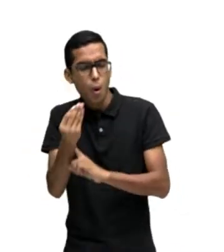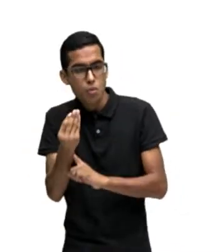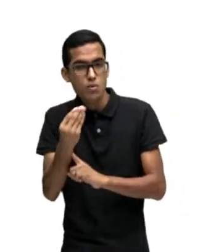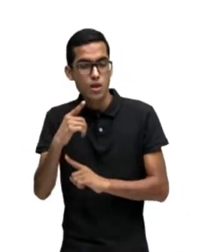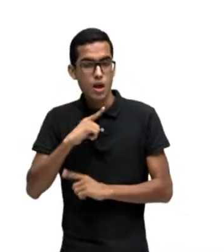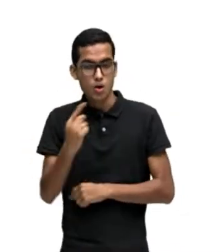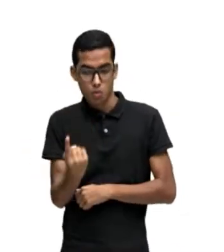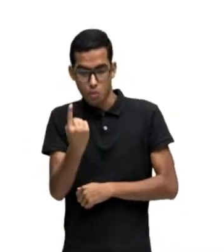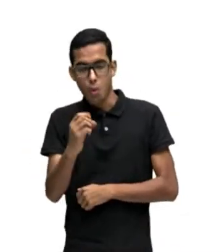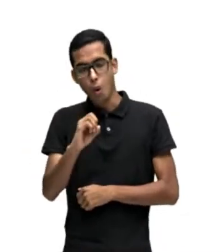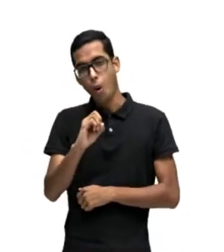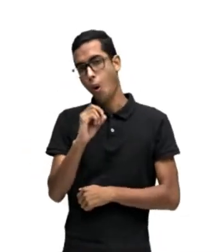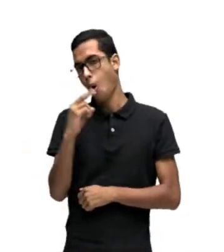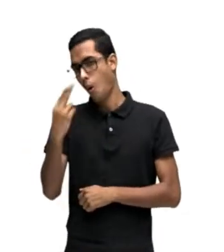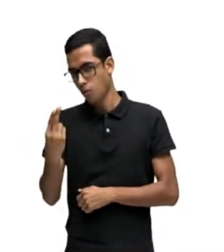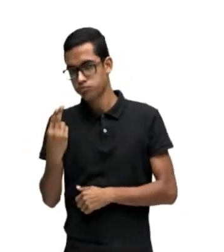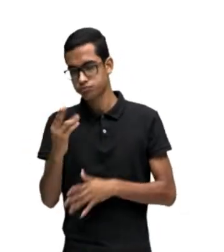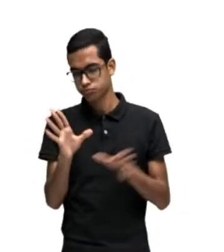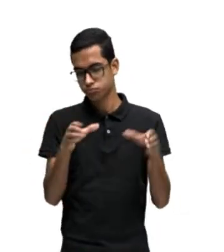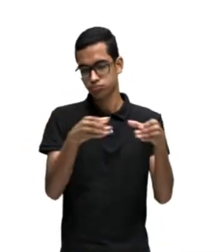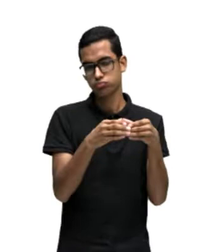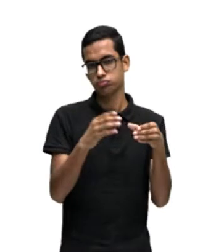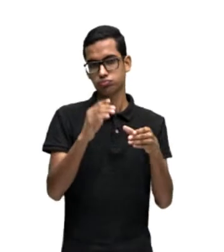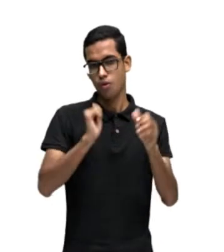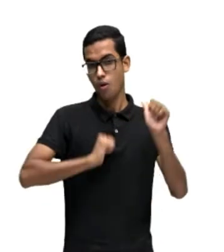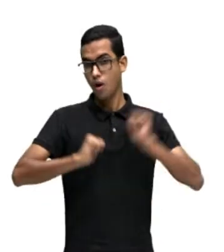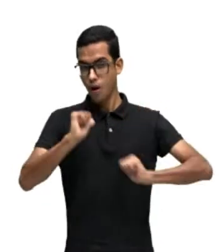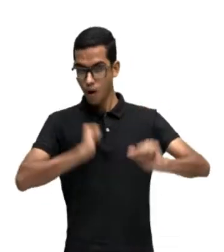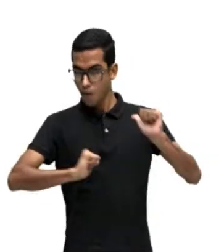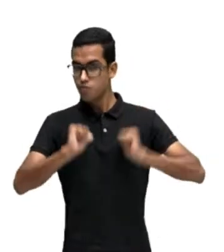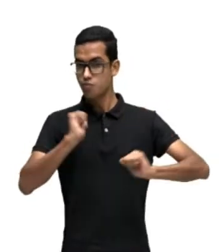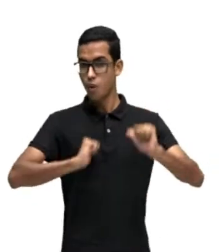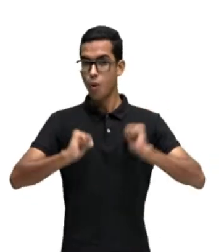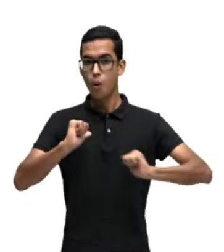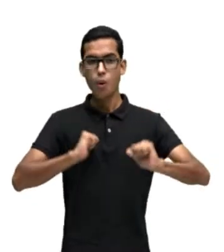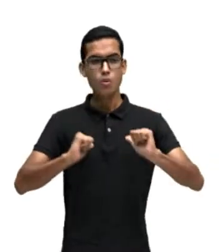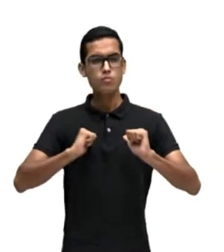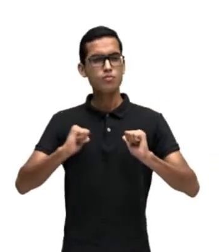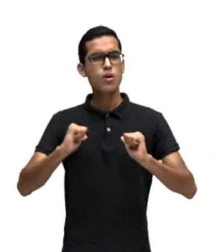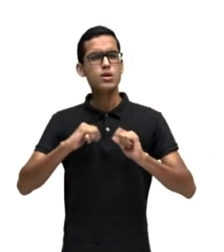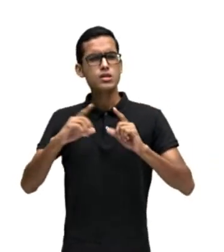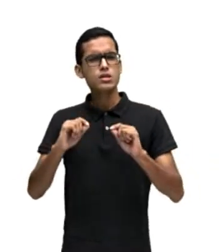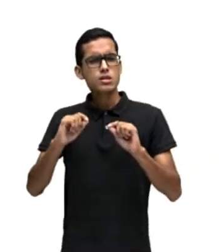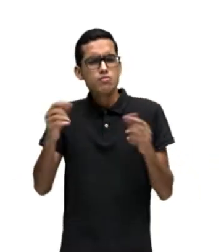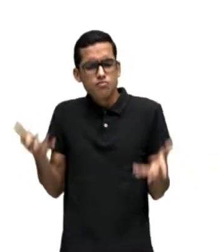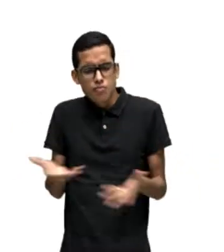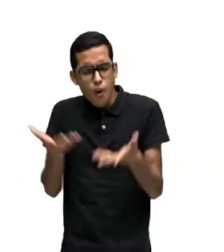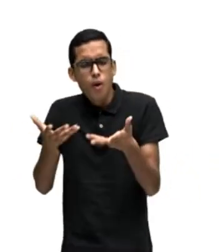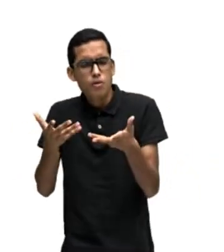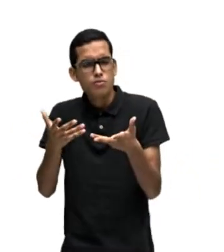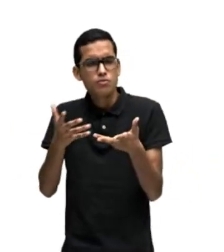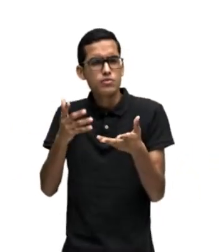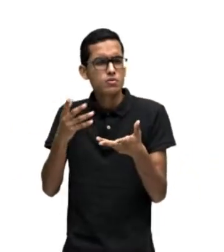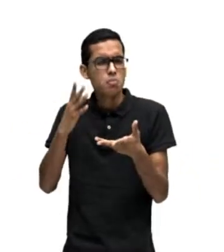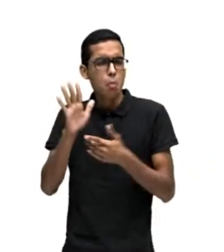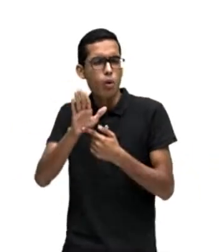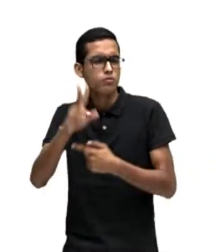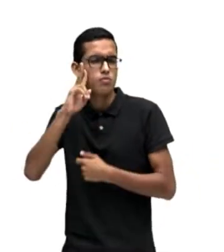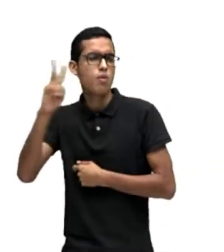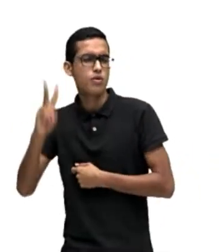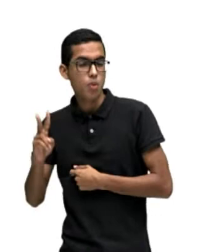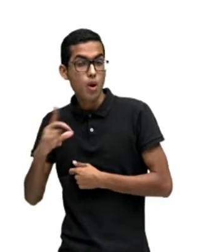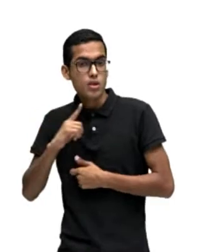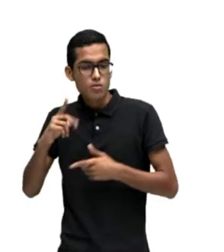atores apresentam uma determinada história que desperta na plateia sentimentos variados. A gente tem